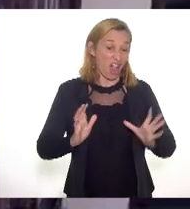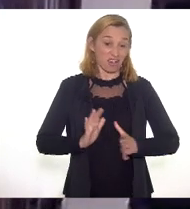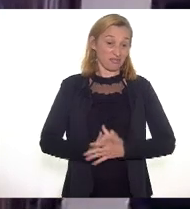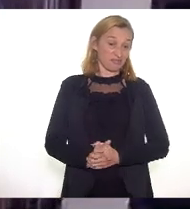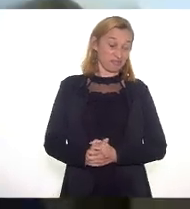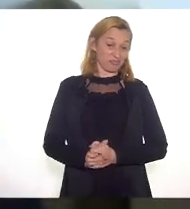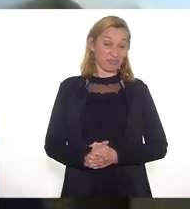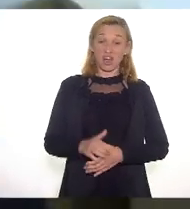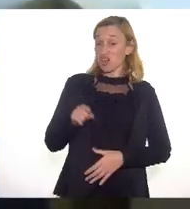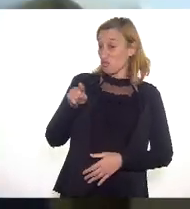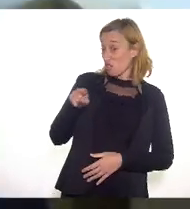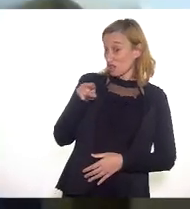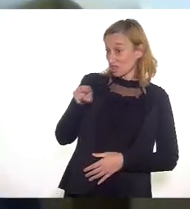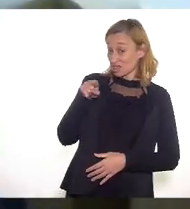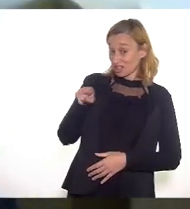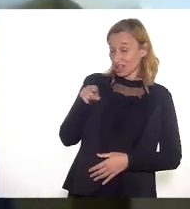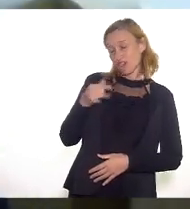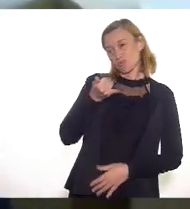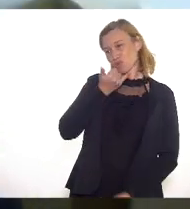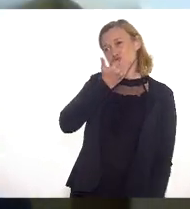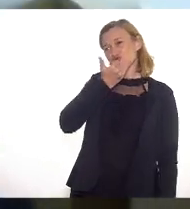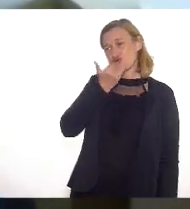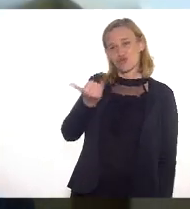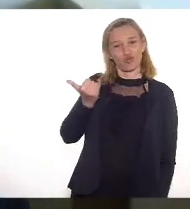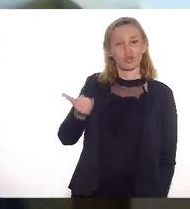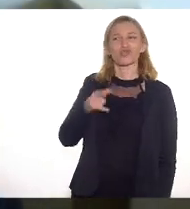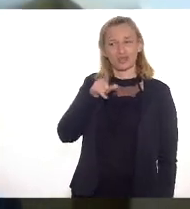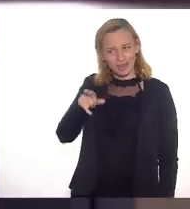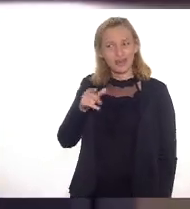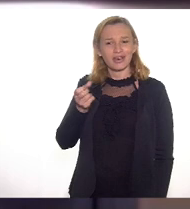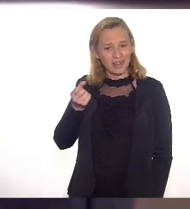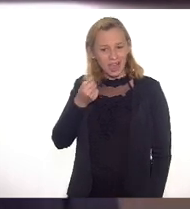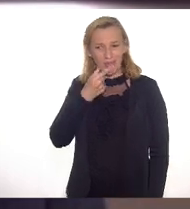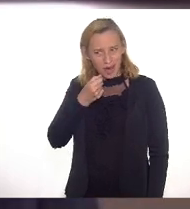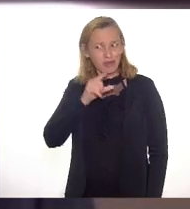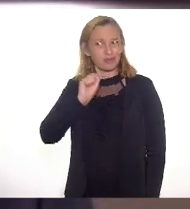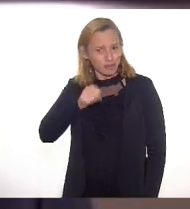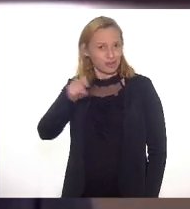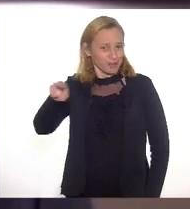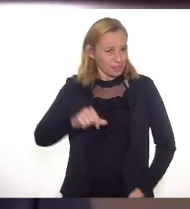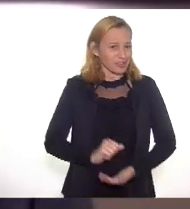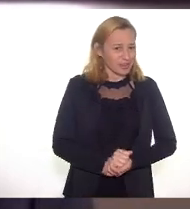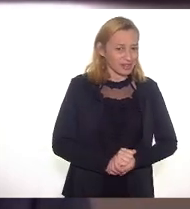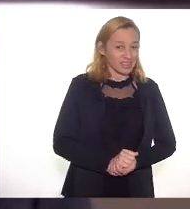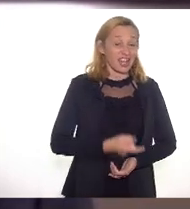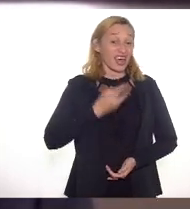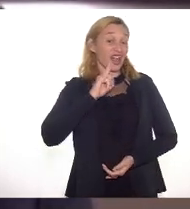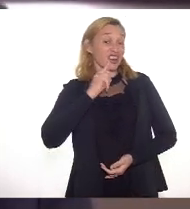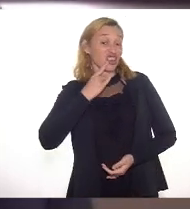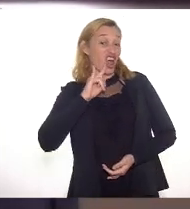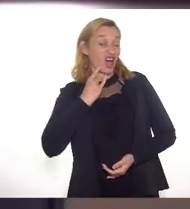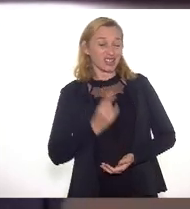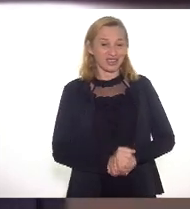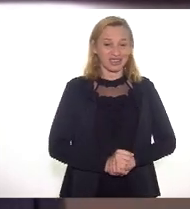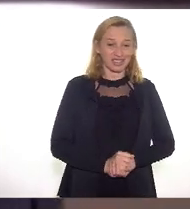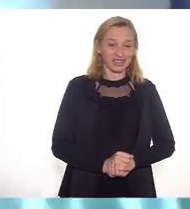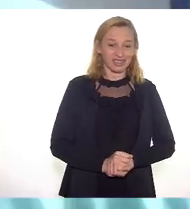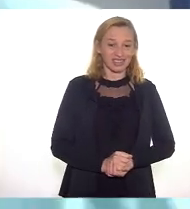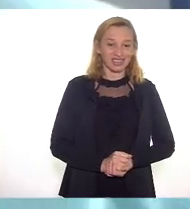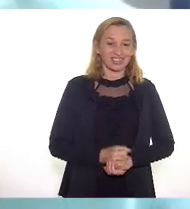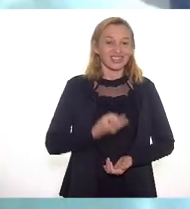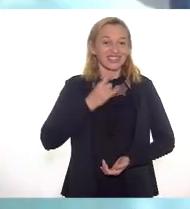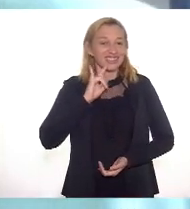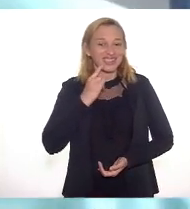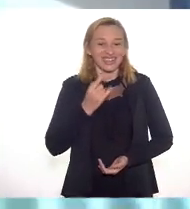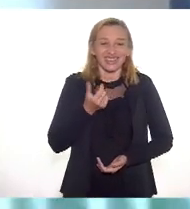7. Você, Leomar, você me desculpe, mas você toma assim. Toma assim. Cachaça. Cachaça.